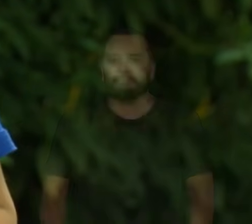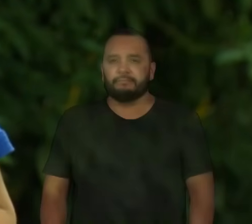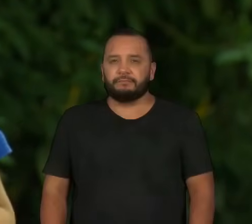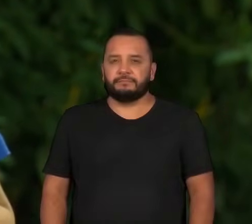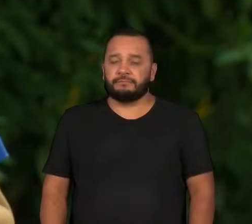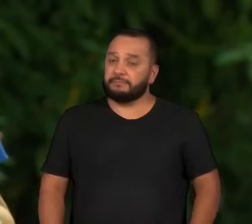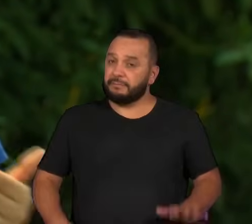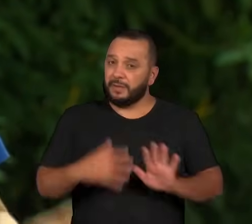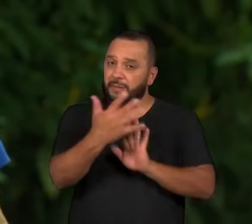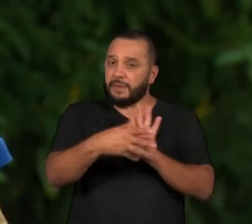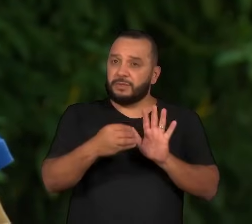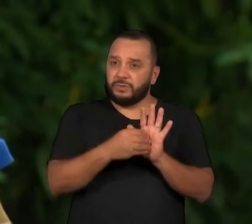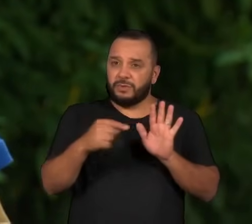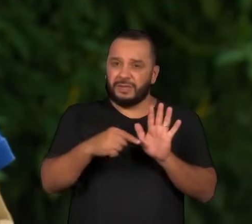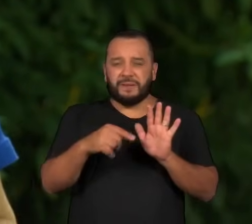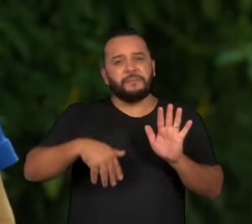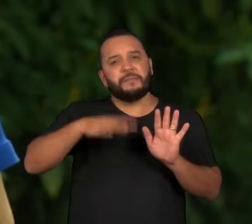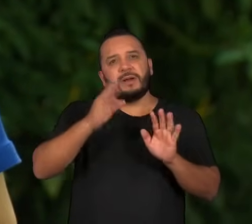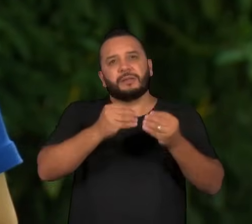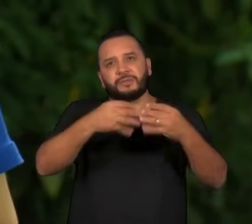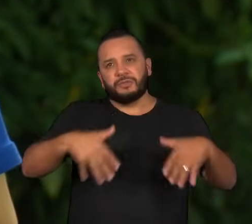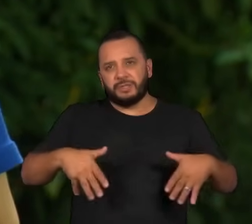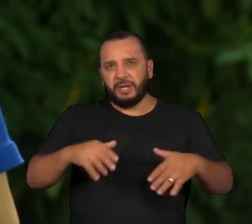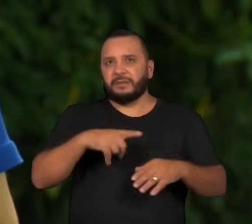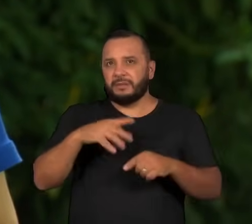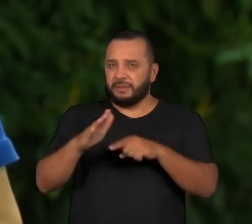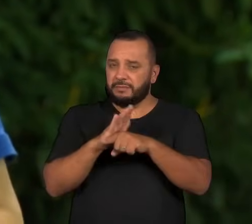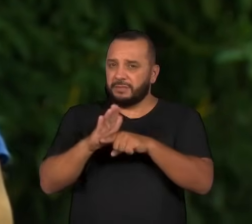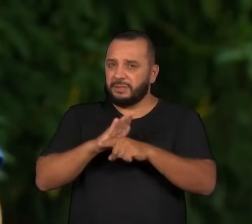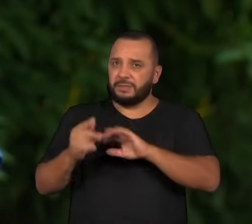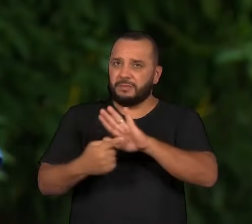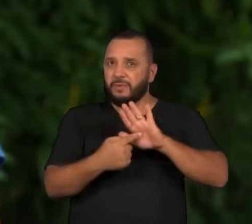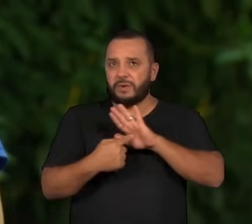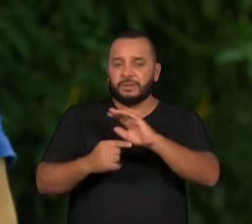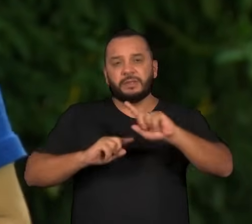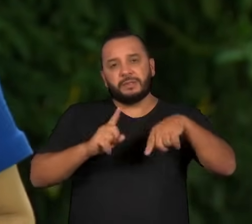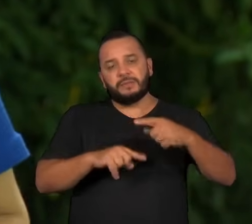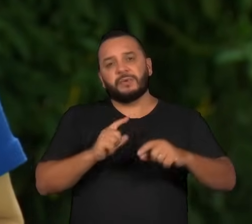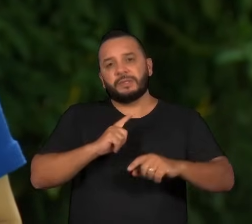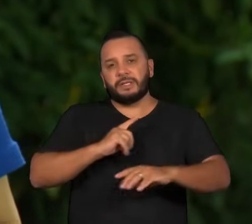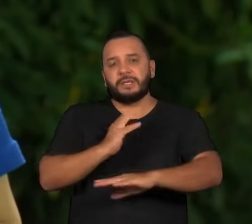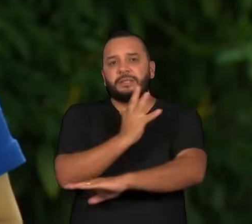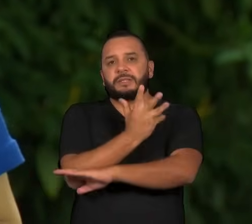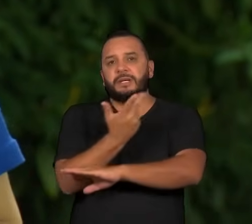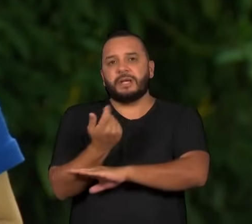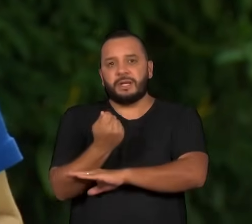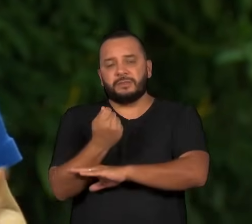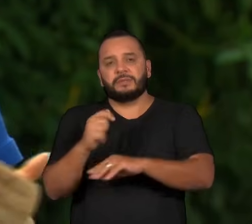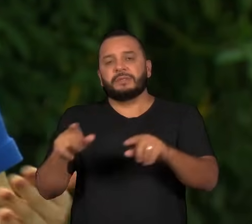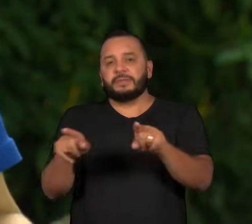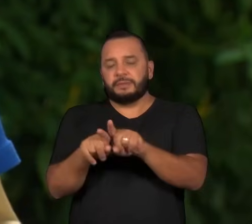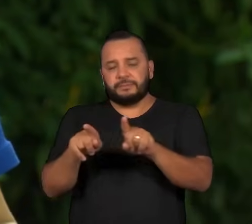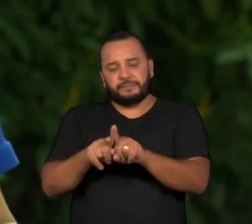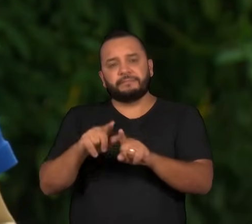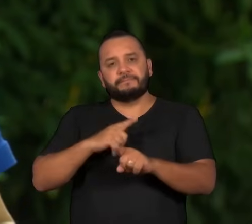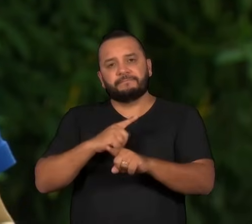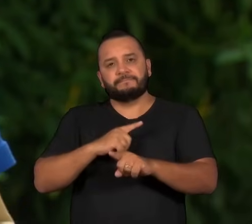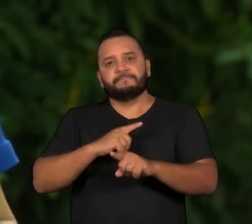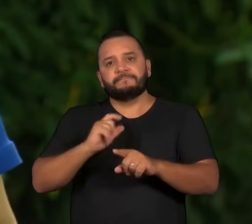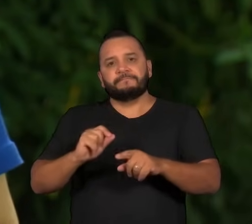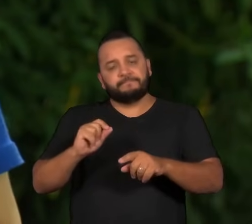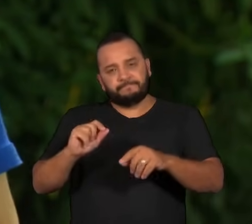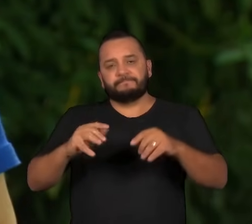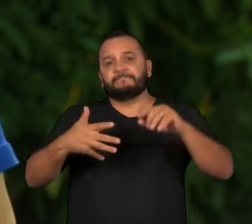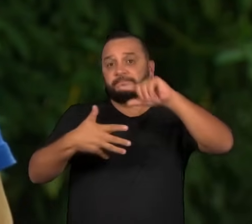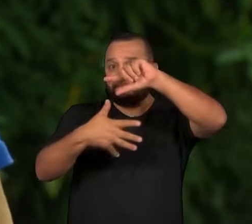A Amazônia será o bioma mais afetado, segundo os pesquisadores. Depois vem o Cerrado e a Mata Atlântica. Mas as migrações de